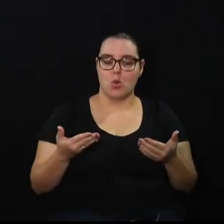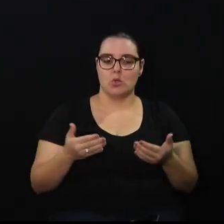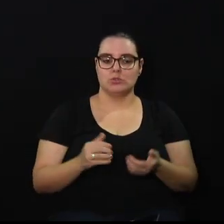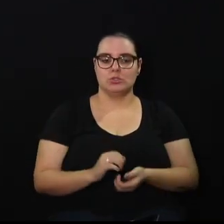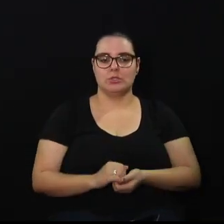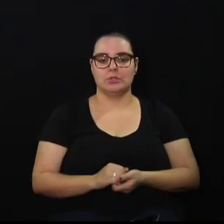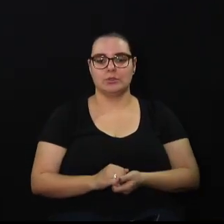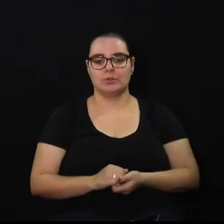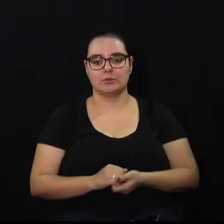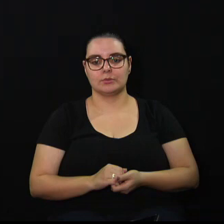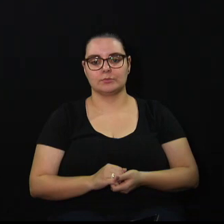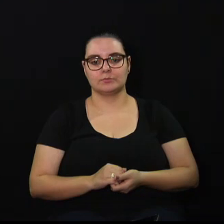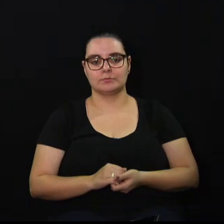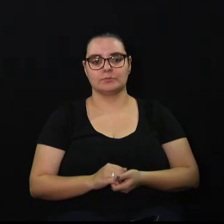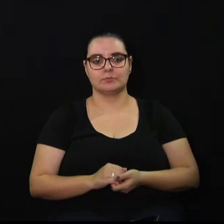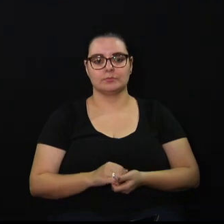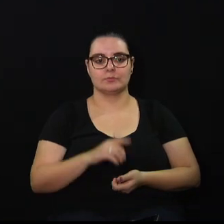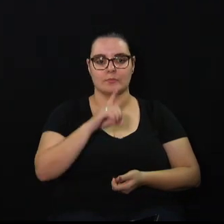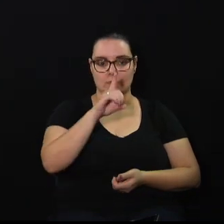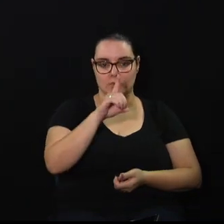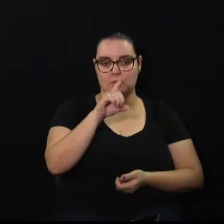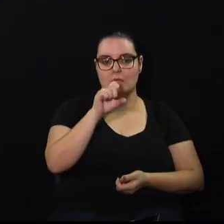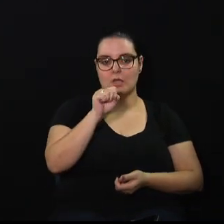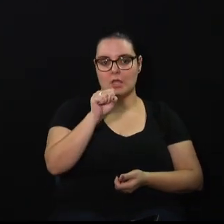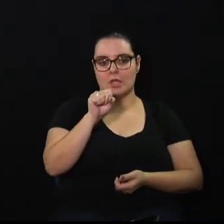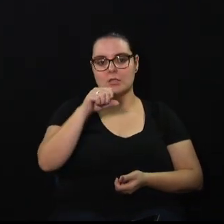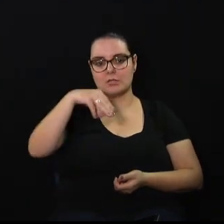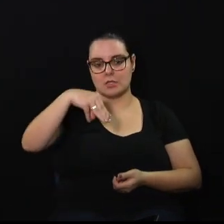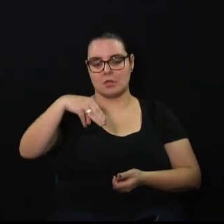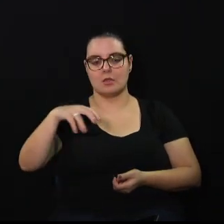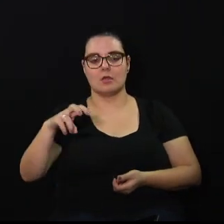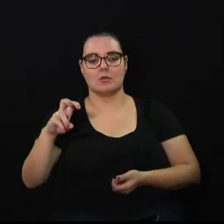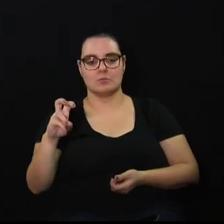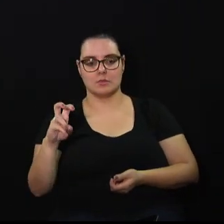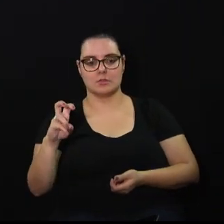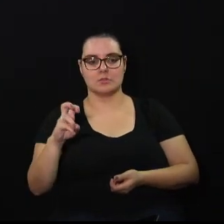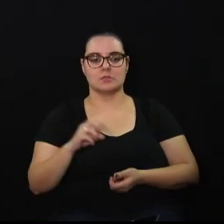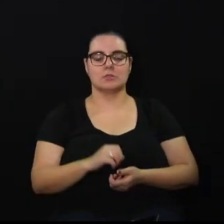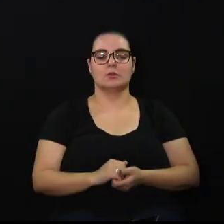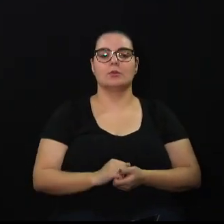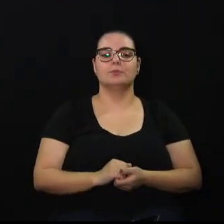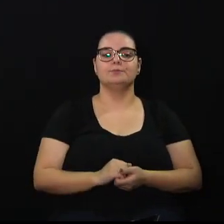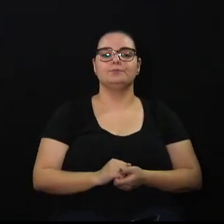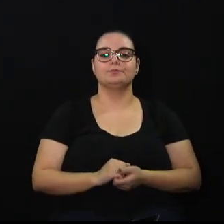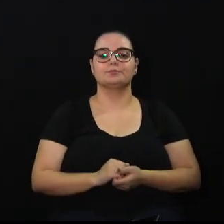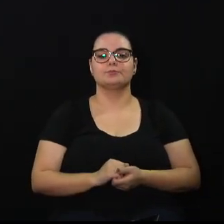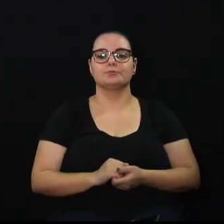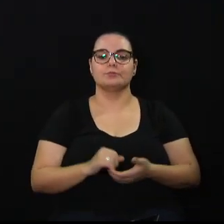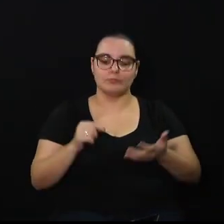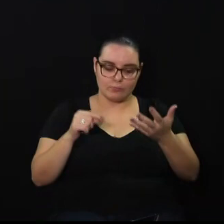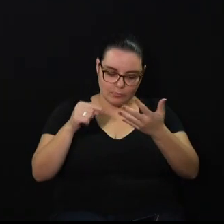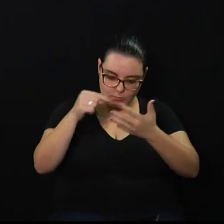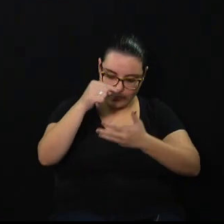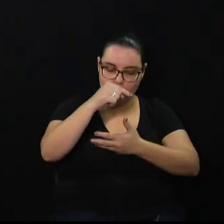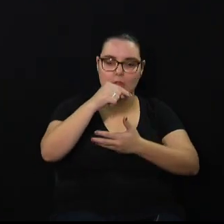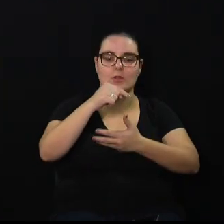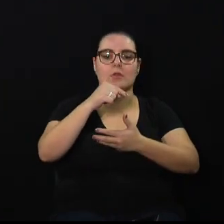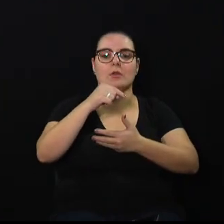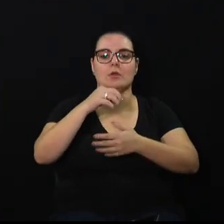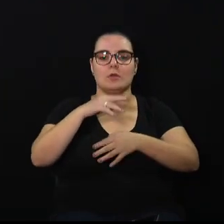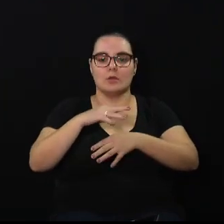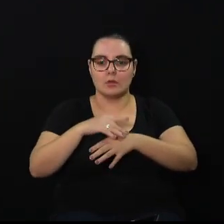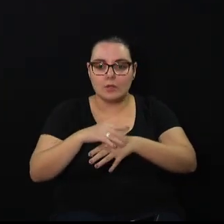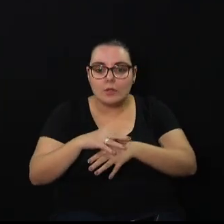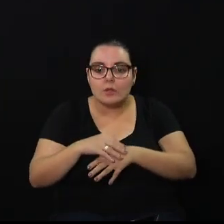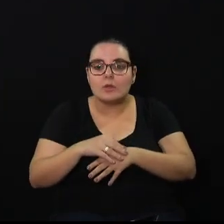tá é no dsm 5 tac que é uma uma classificação das doenças de doenças